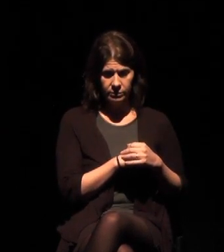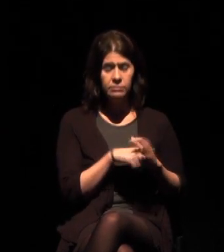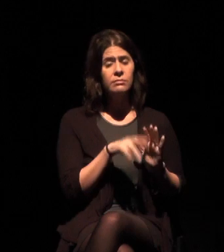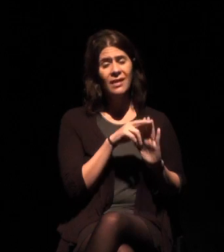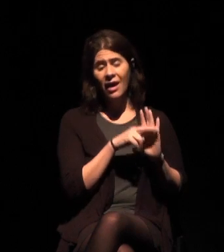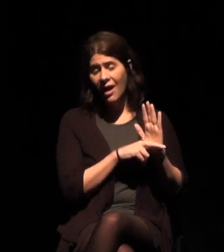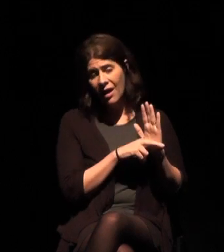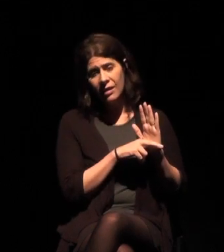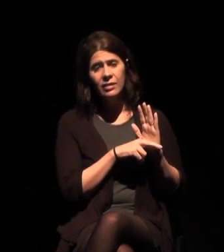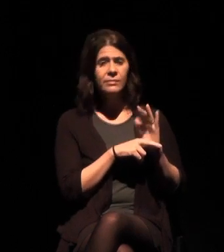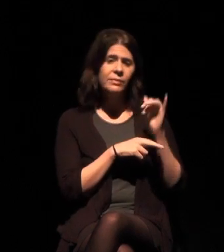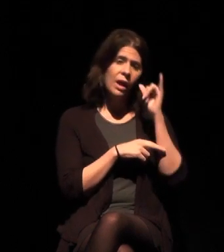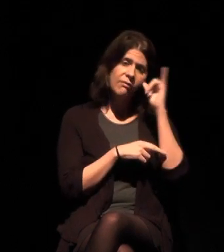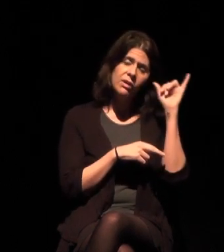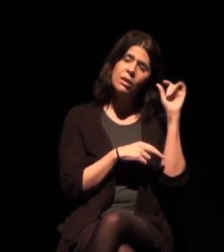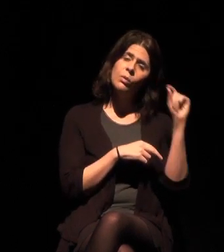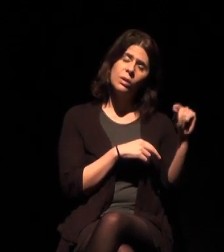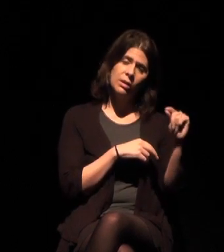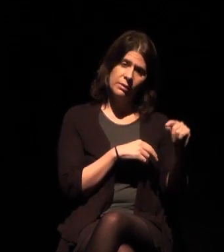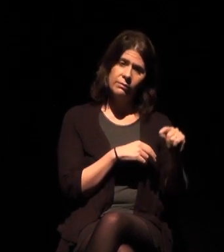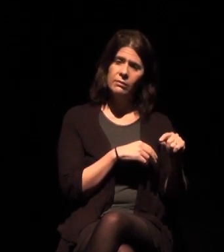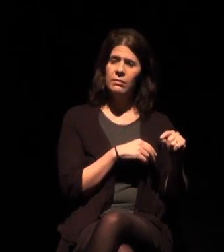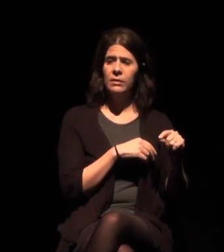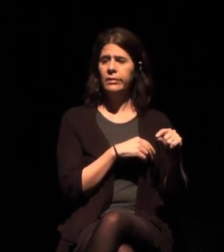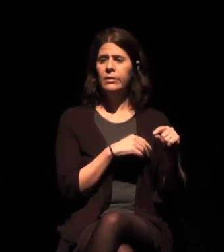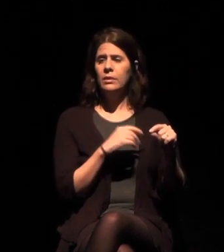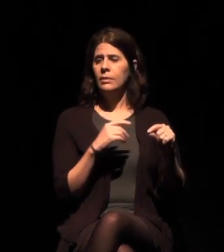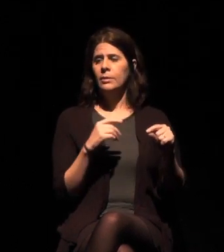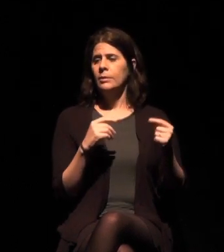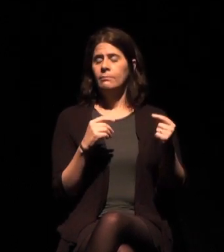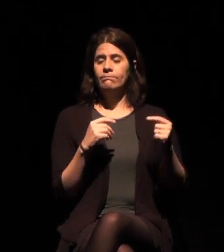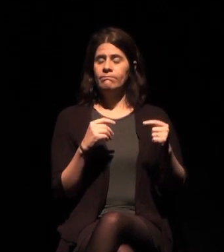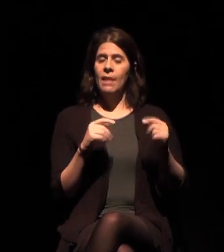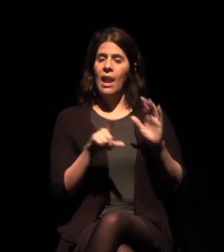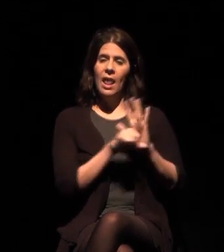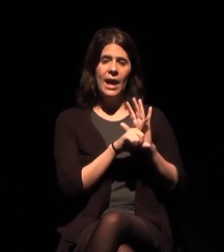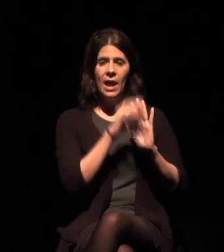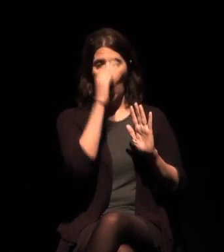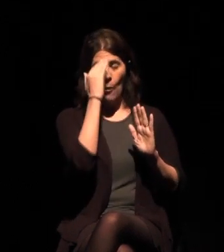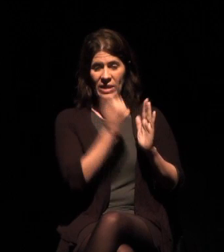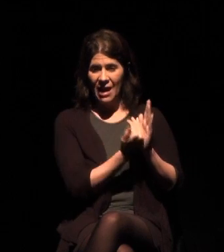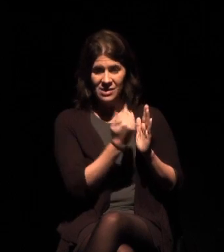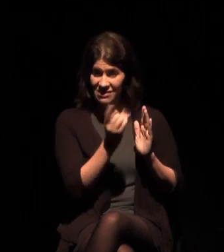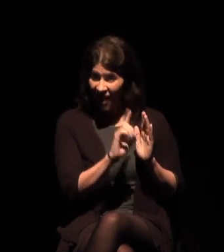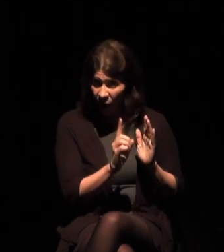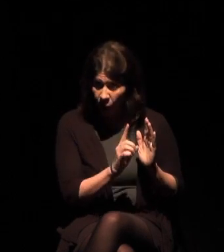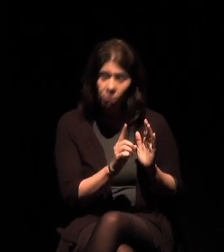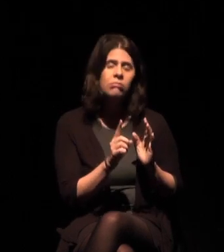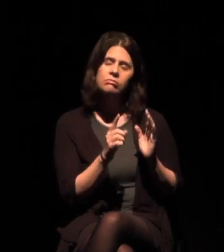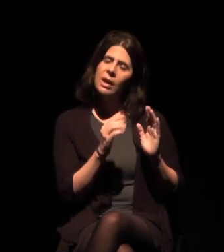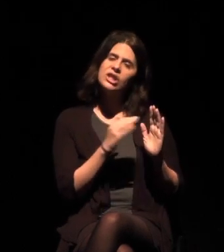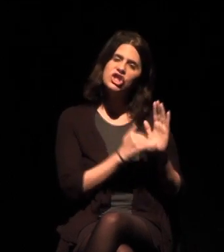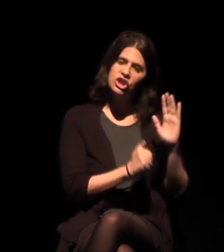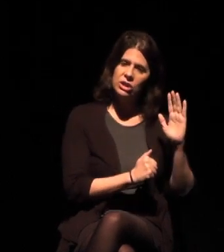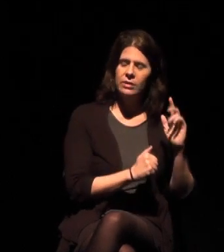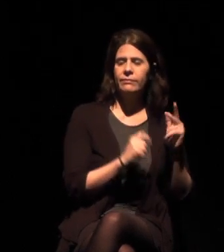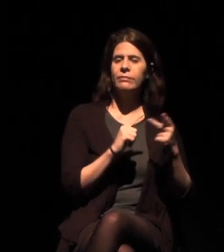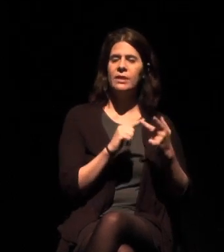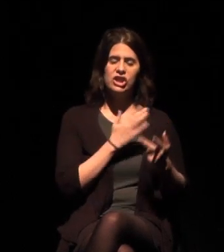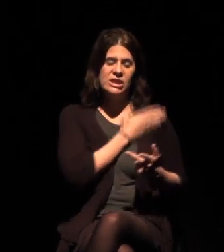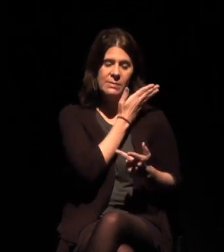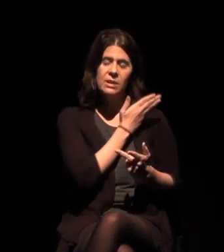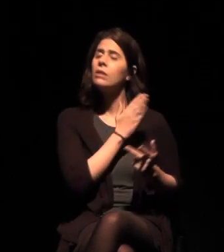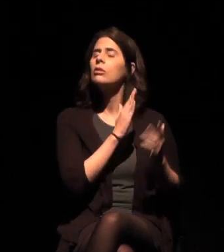atitudes ilegais atitudes discriminatórias elas trazem o conhecimento que já existe elas permitem você